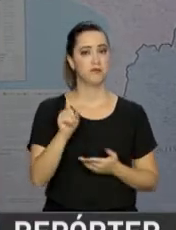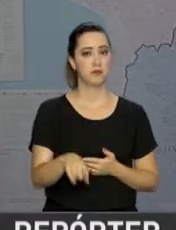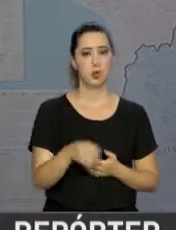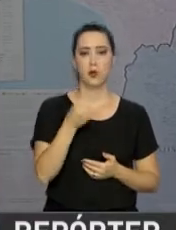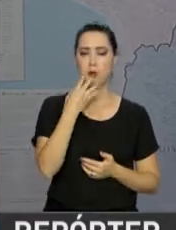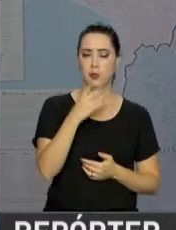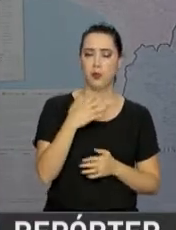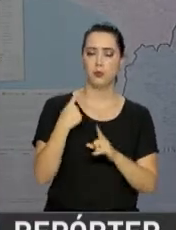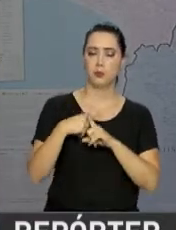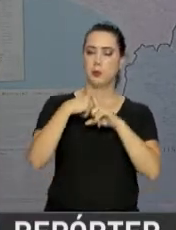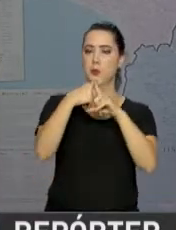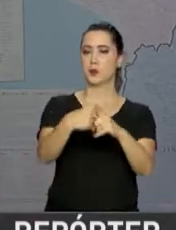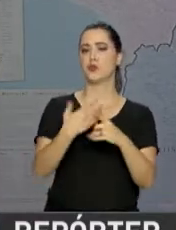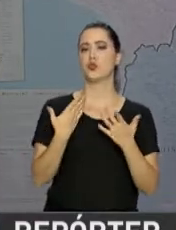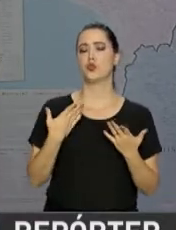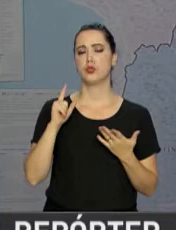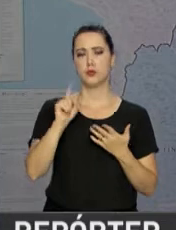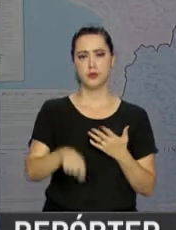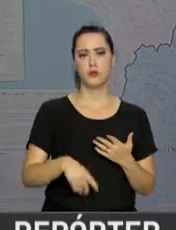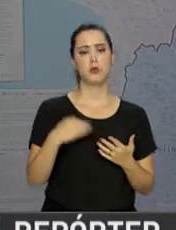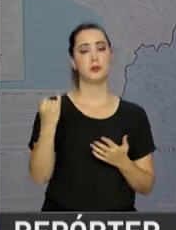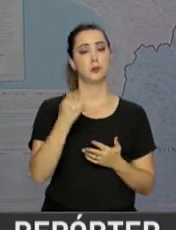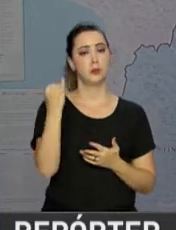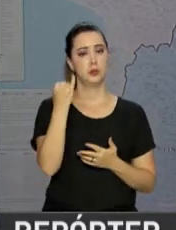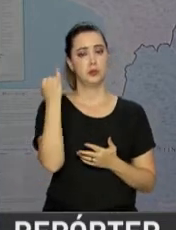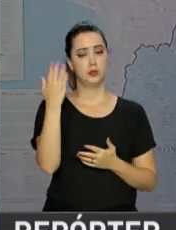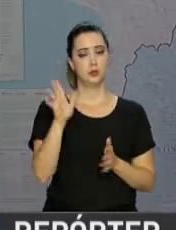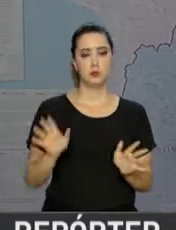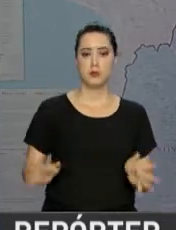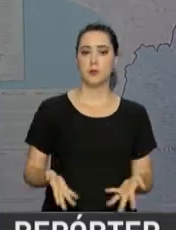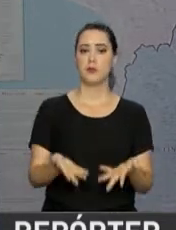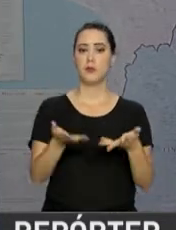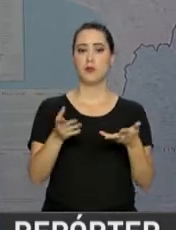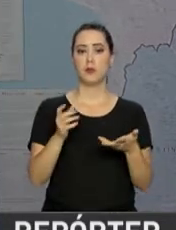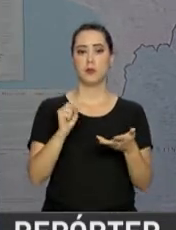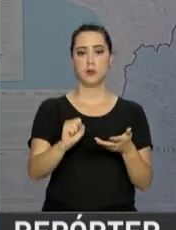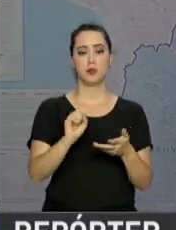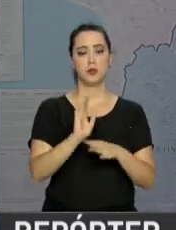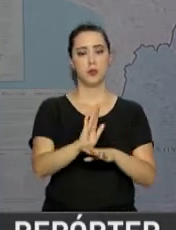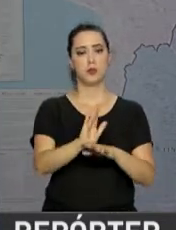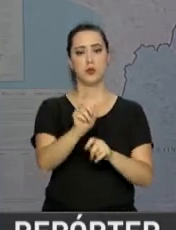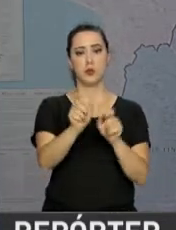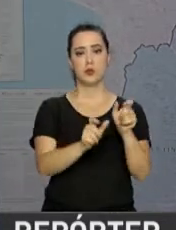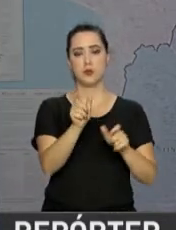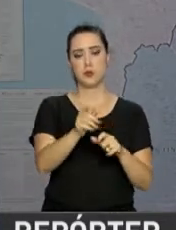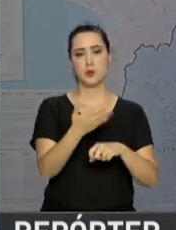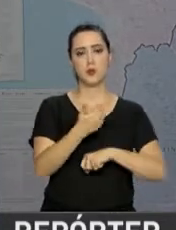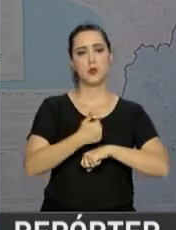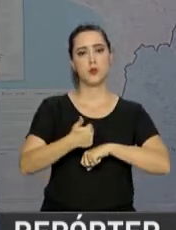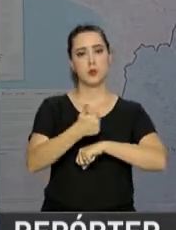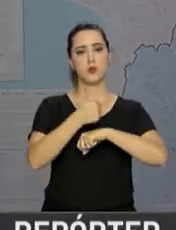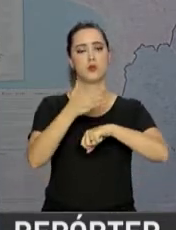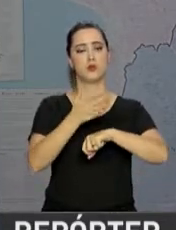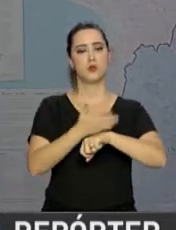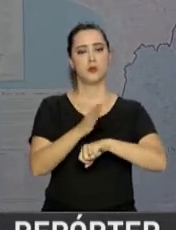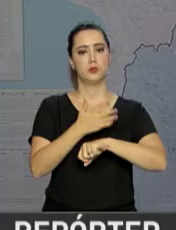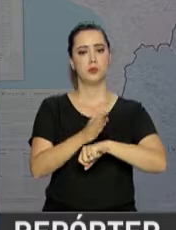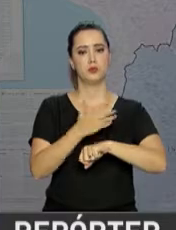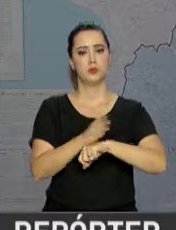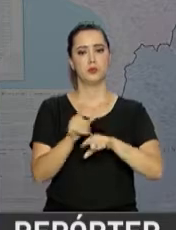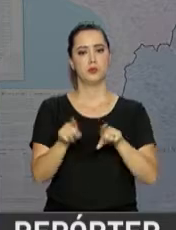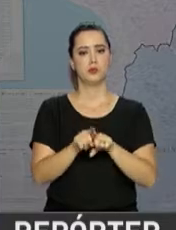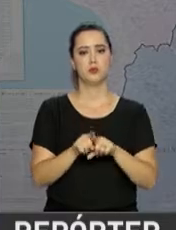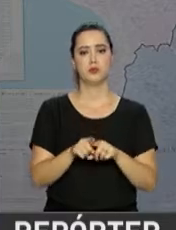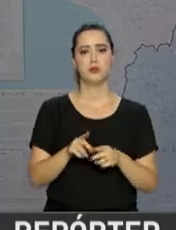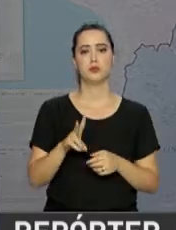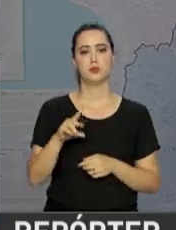sido muito positivo, isso aí tem sido uma forma de poder ajudar o trabalhador a se credenciar para